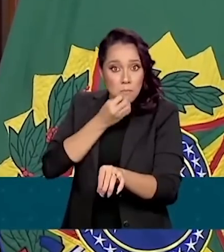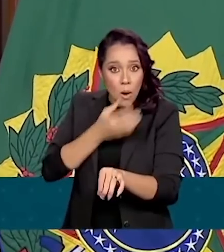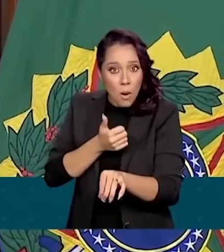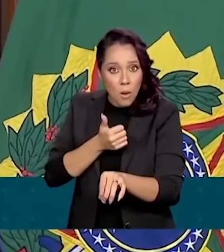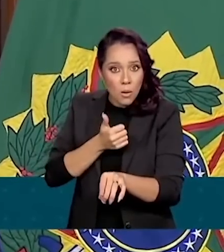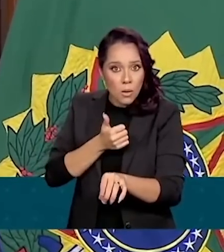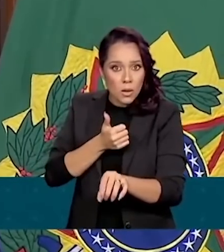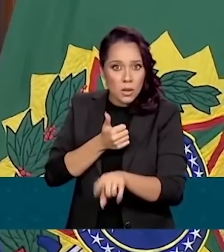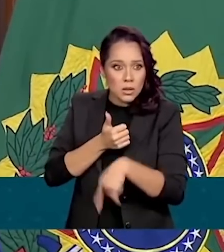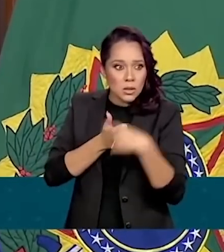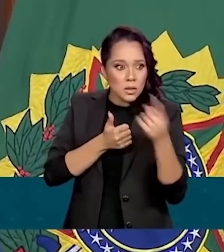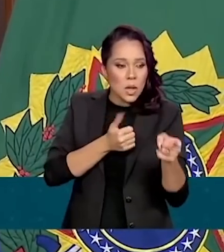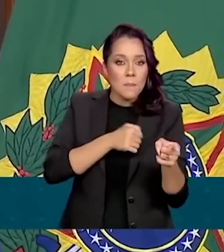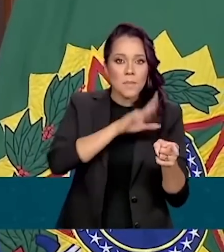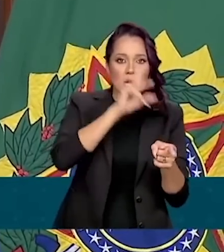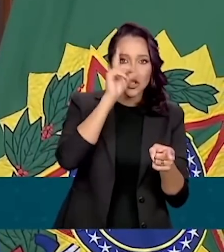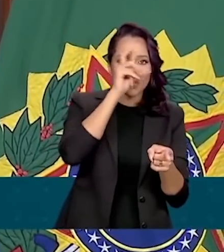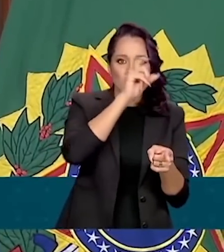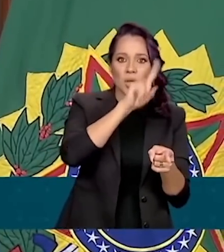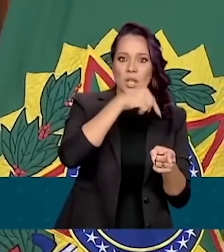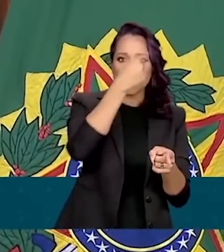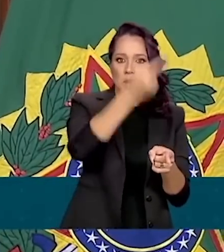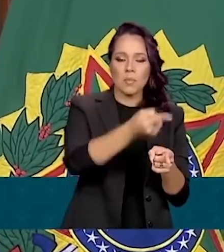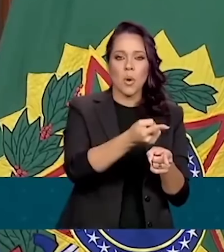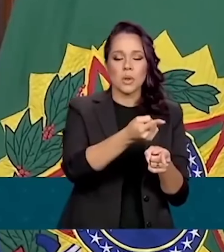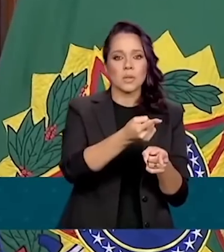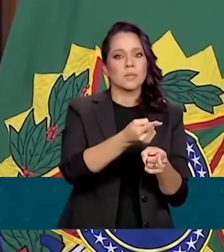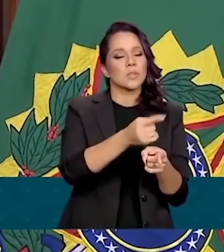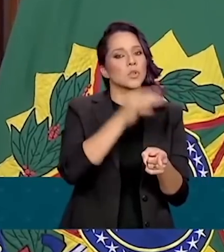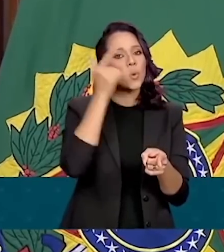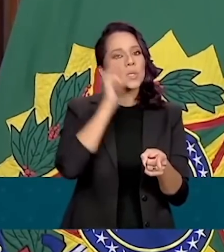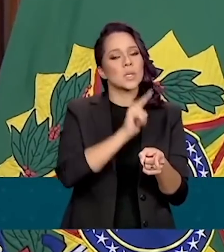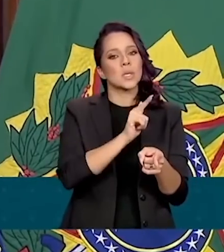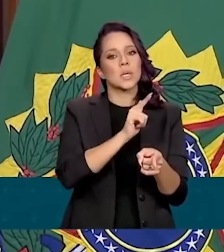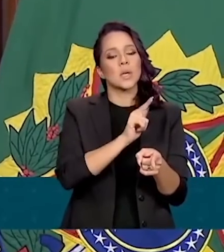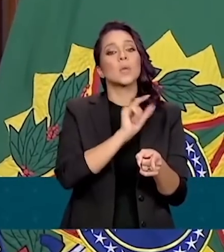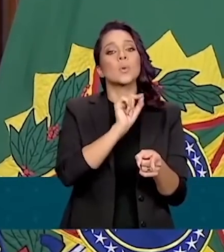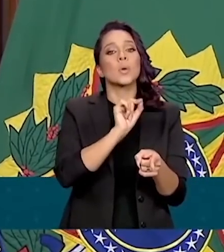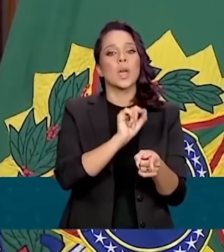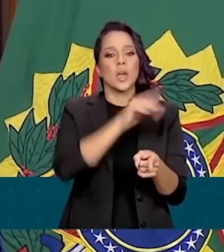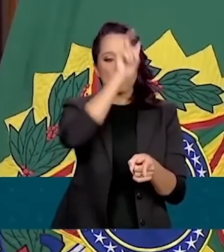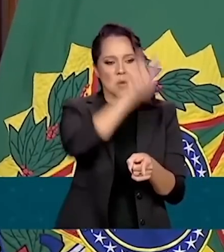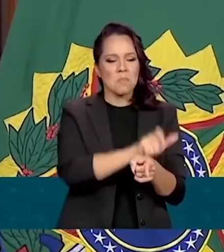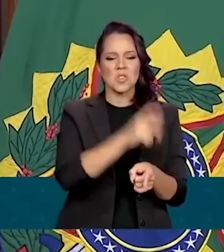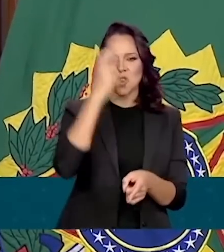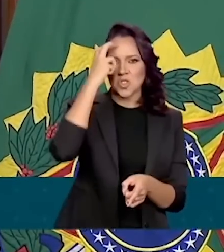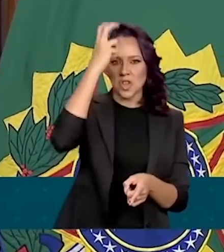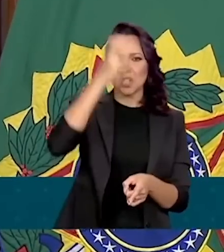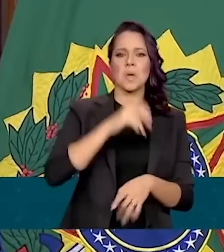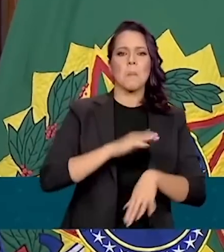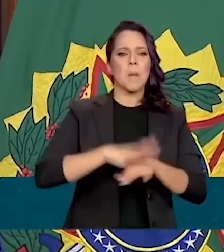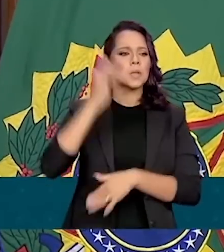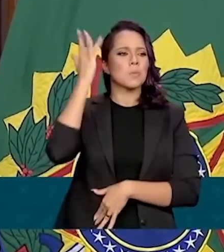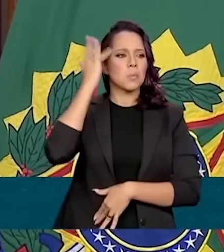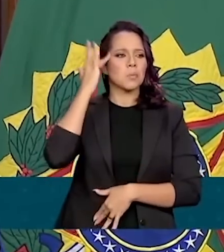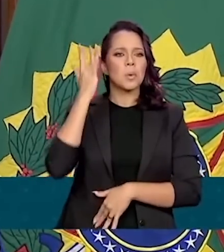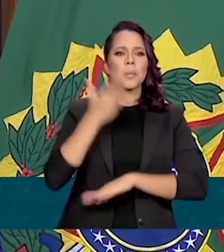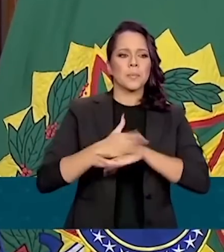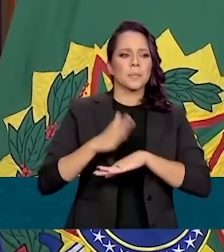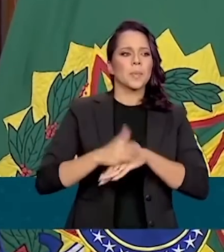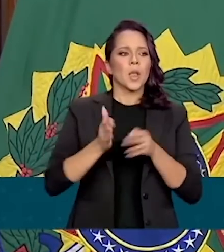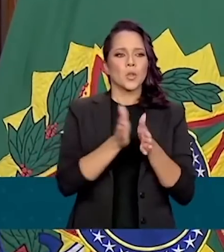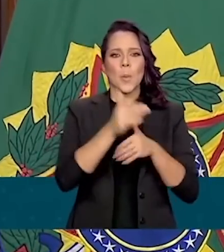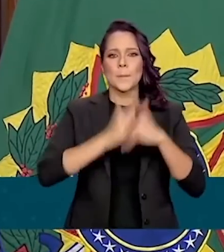formado, ele terá mais dificuldade de amanhã se transformar numa pessoa intelectualmente mais preparada,